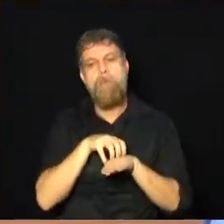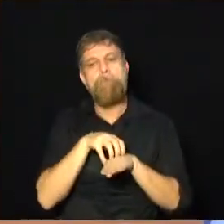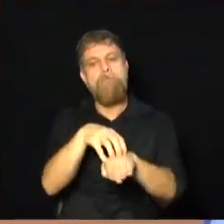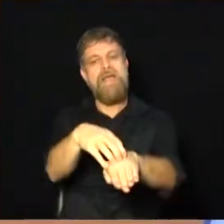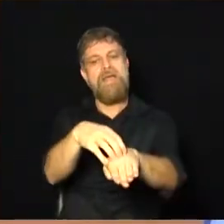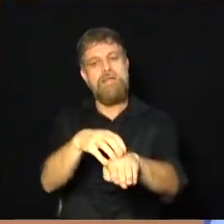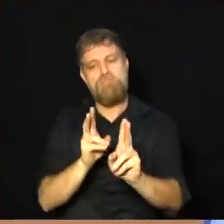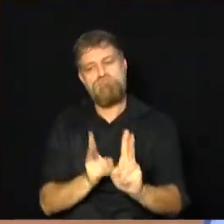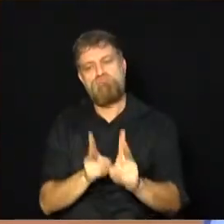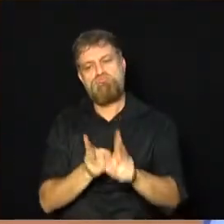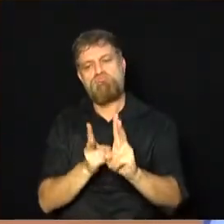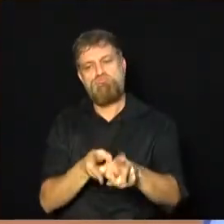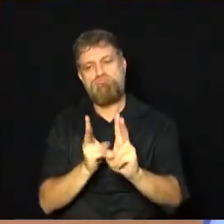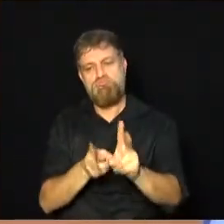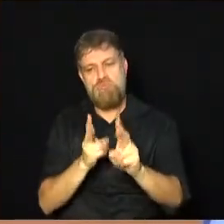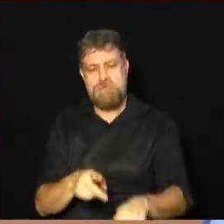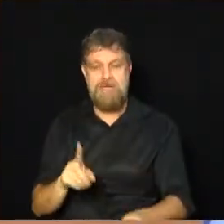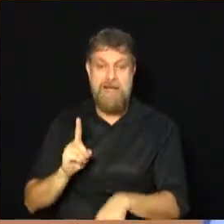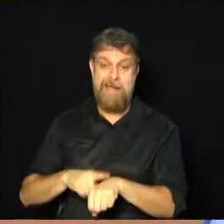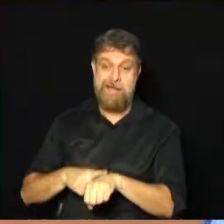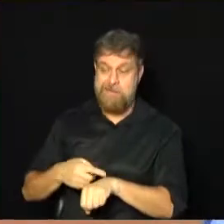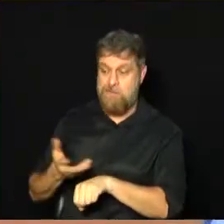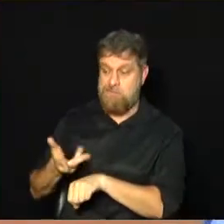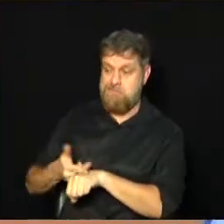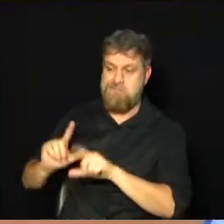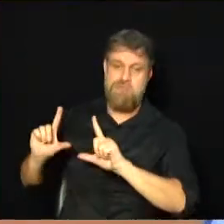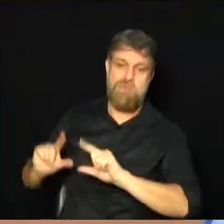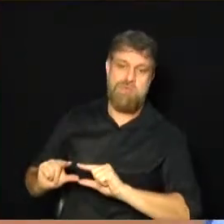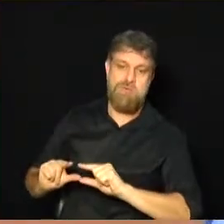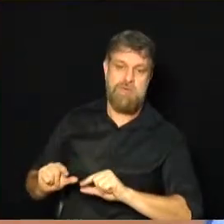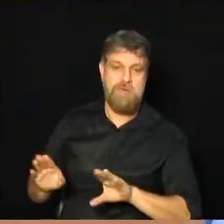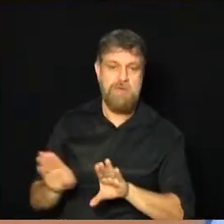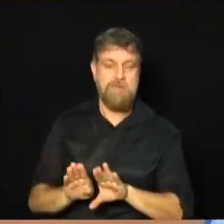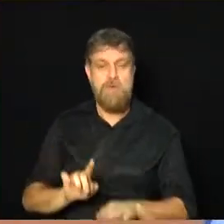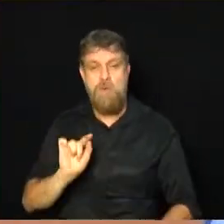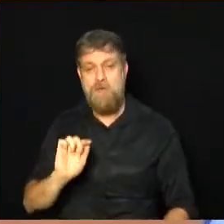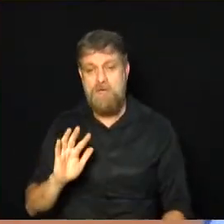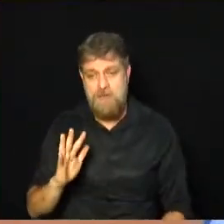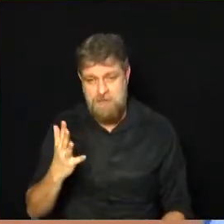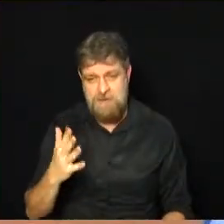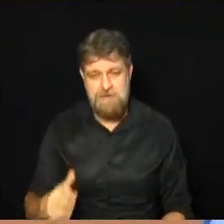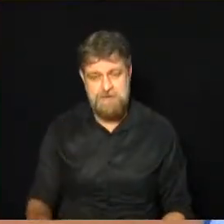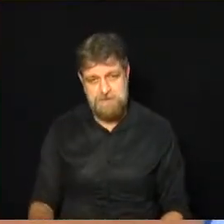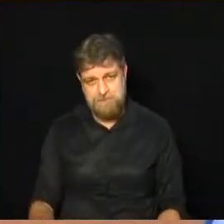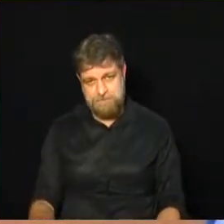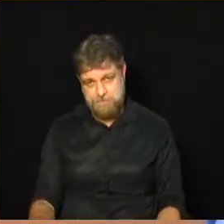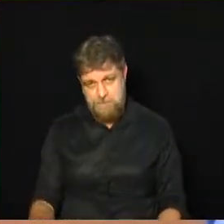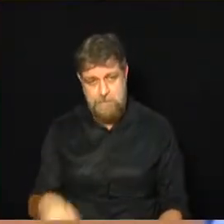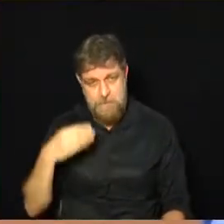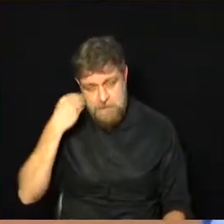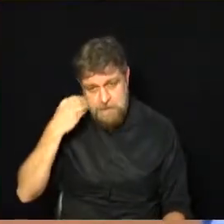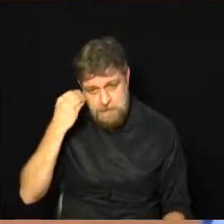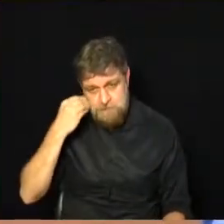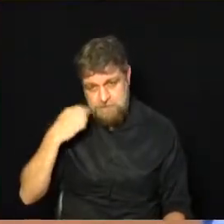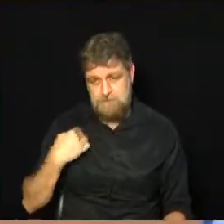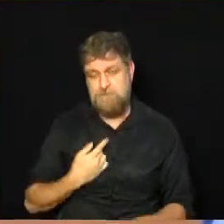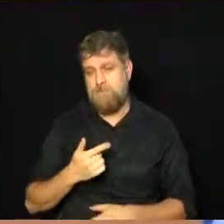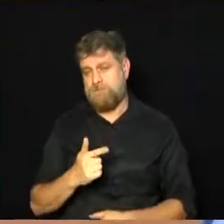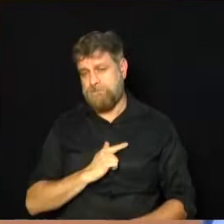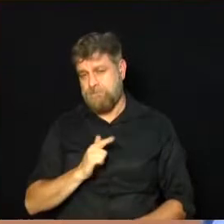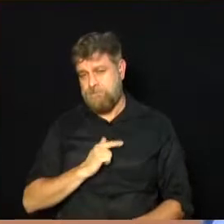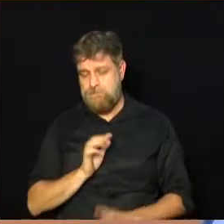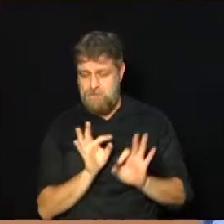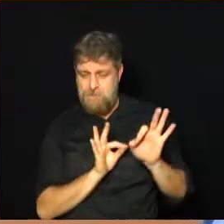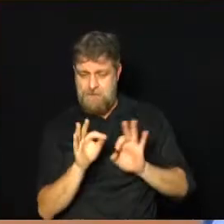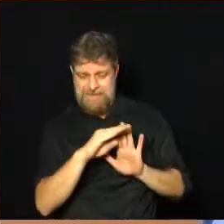isso também reduz o tempo de viagem. Tanto é que as primeiras experiências que nós tivemos aí, de